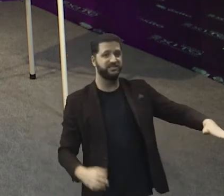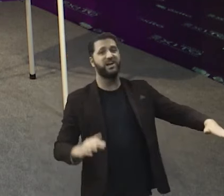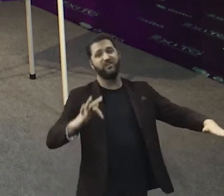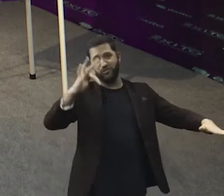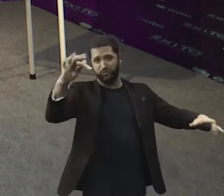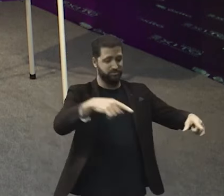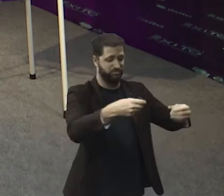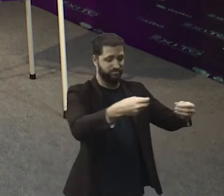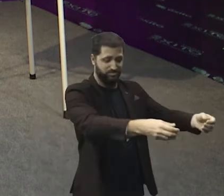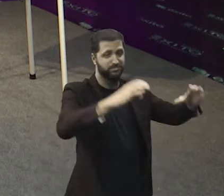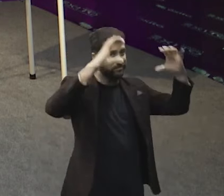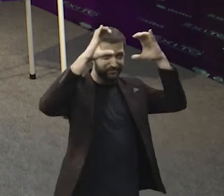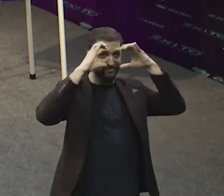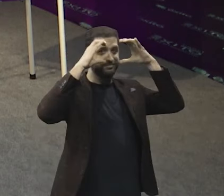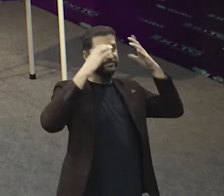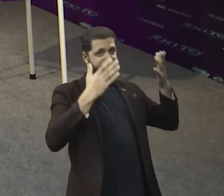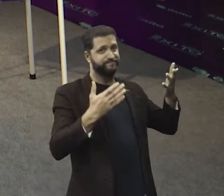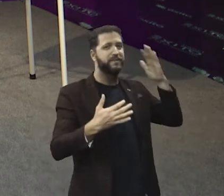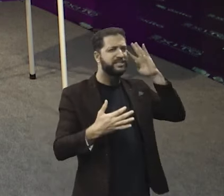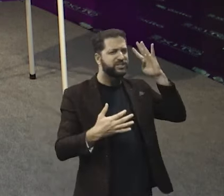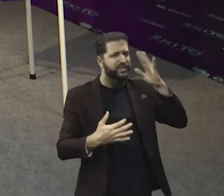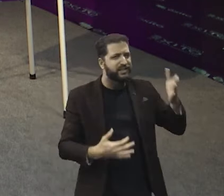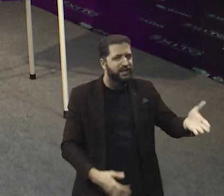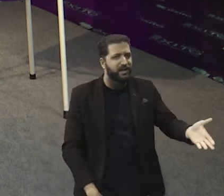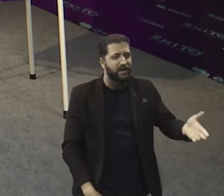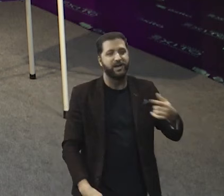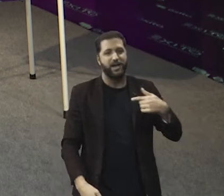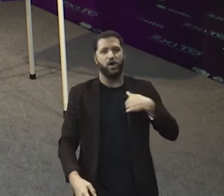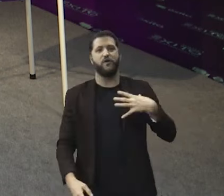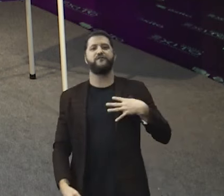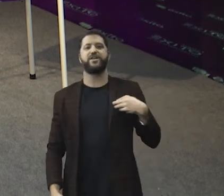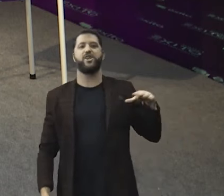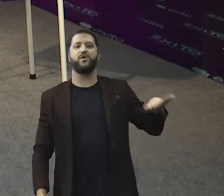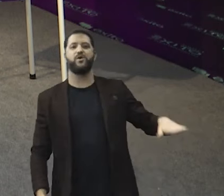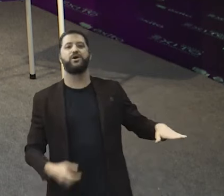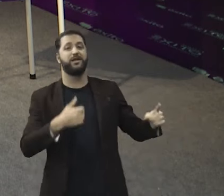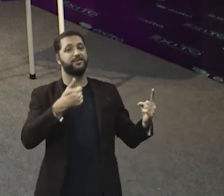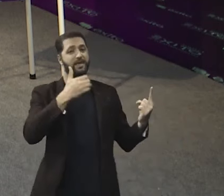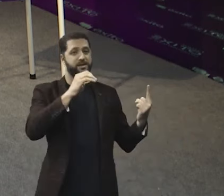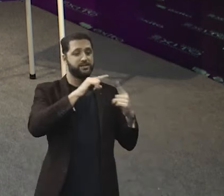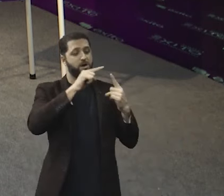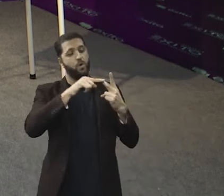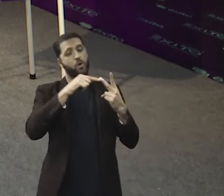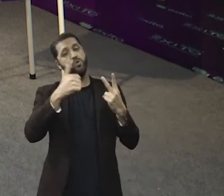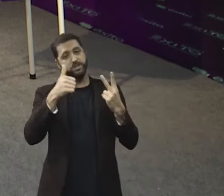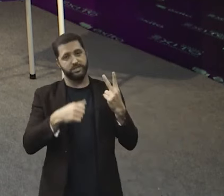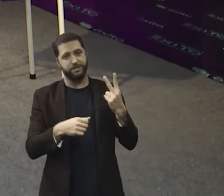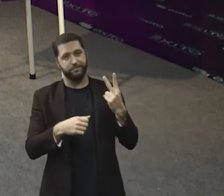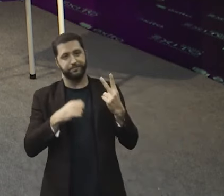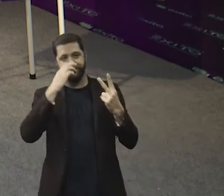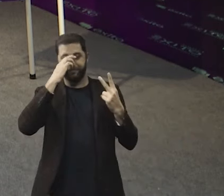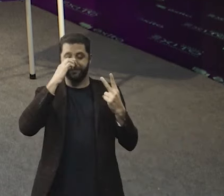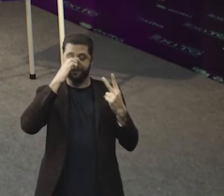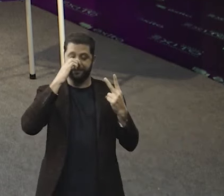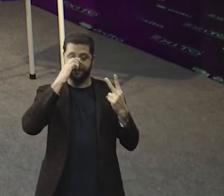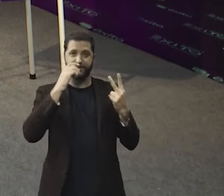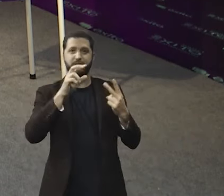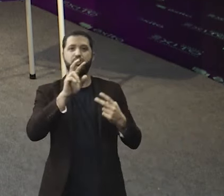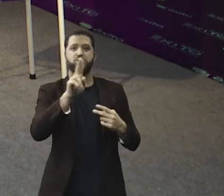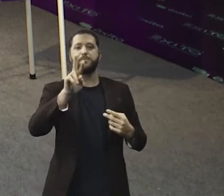Ok concorda então show eu tenho uma filhinha uma de 10 e uma de 11 existe algo que chama roblock eu não sei se já escutou